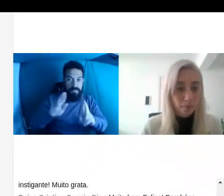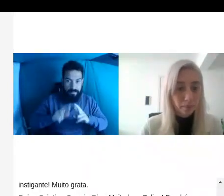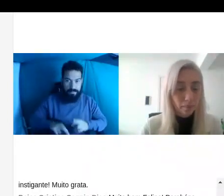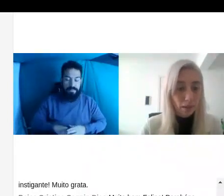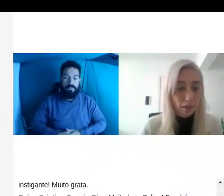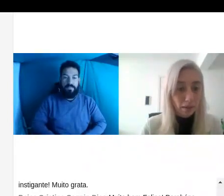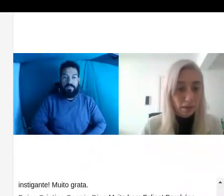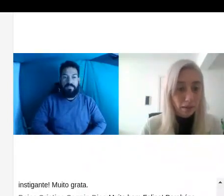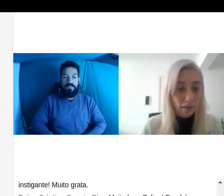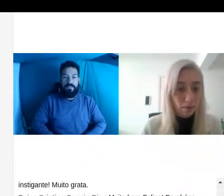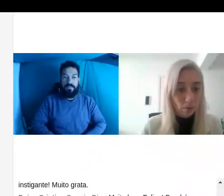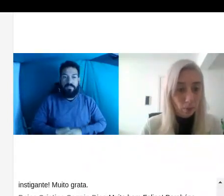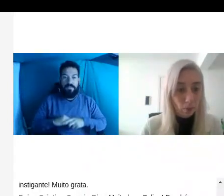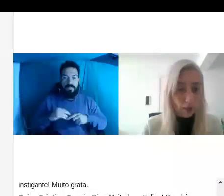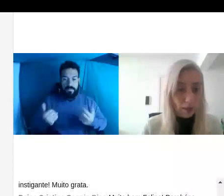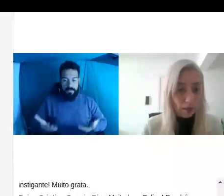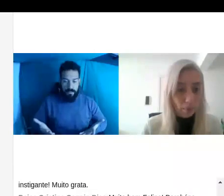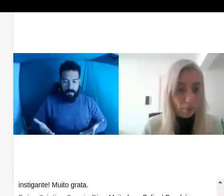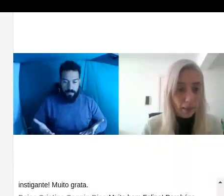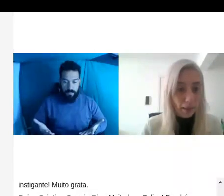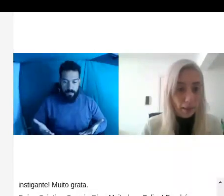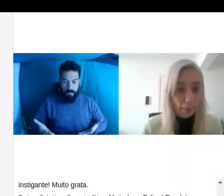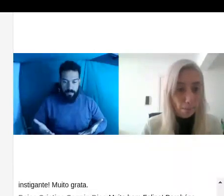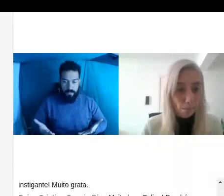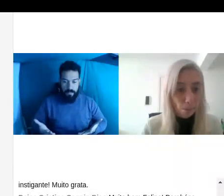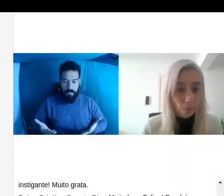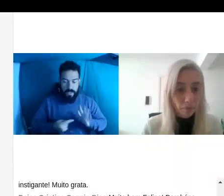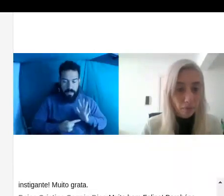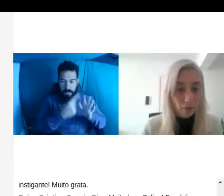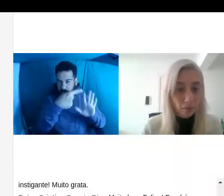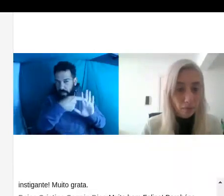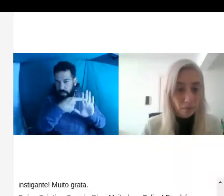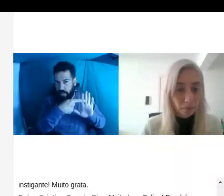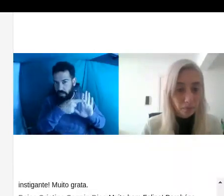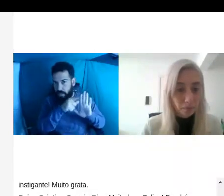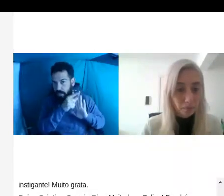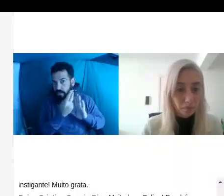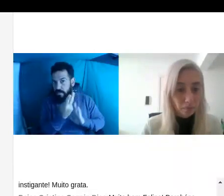Bom, vou procurar aqui a primeira.